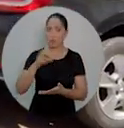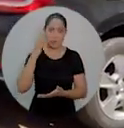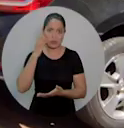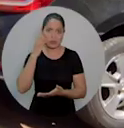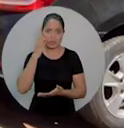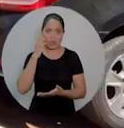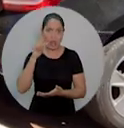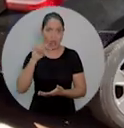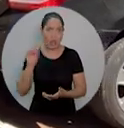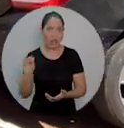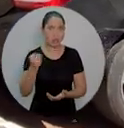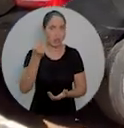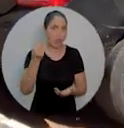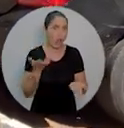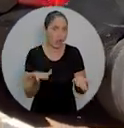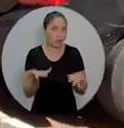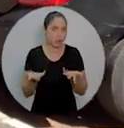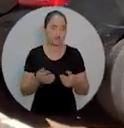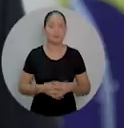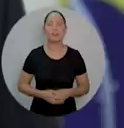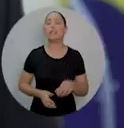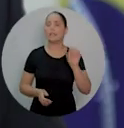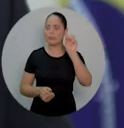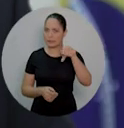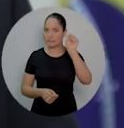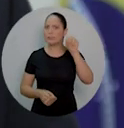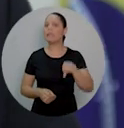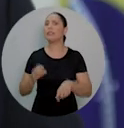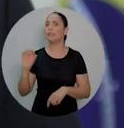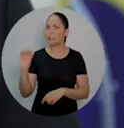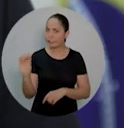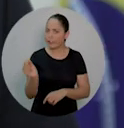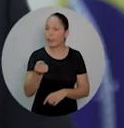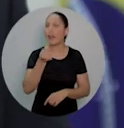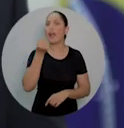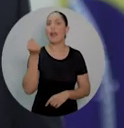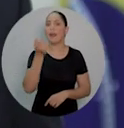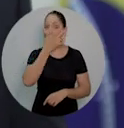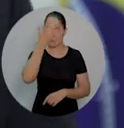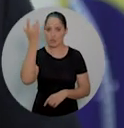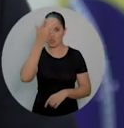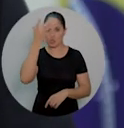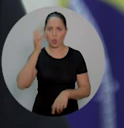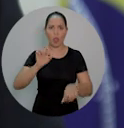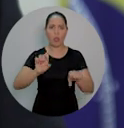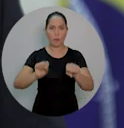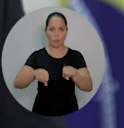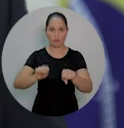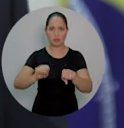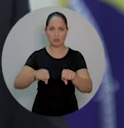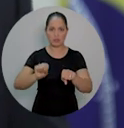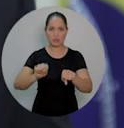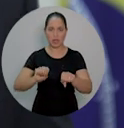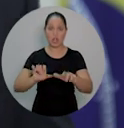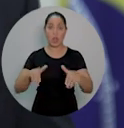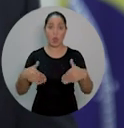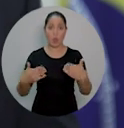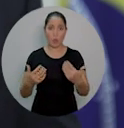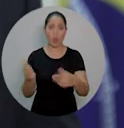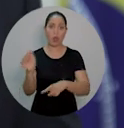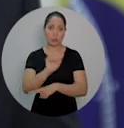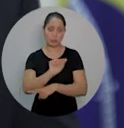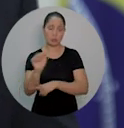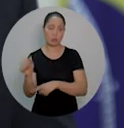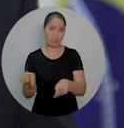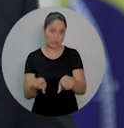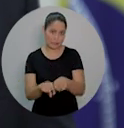infração e é do tipo grave, não é mesmo? É sim. Os motoristas de carros e motocicletas, ao manusear o aparelho celular no